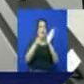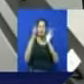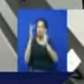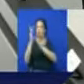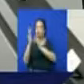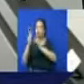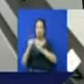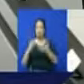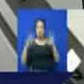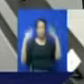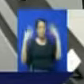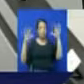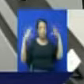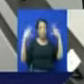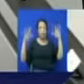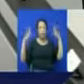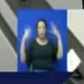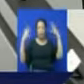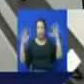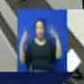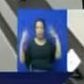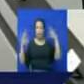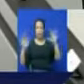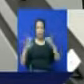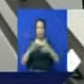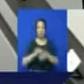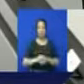Celebrai a Cristo,